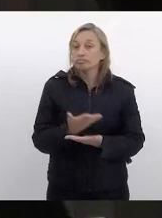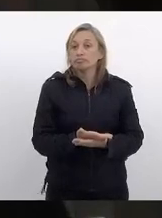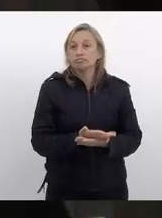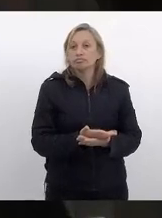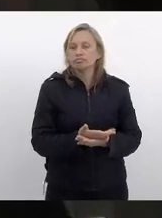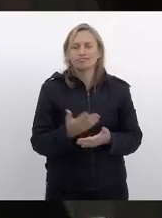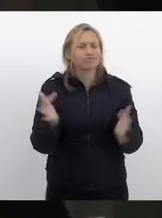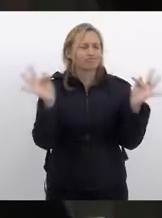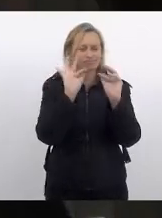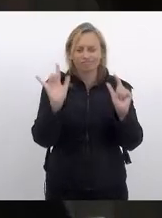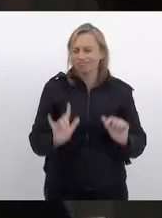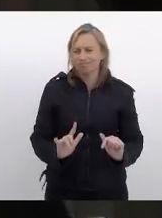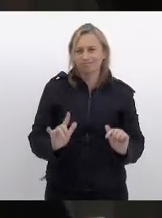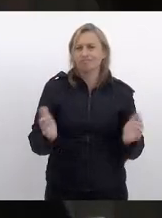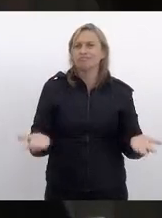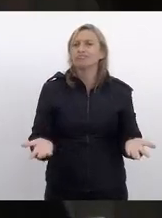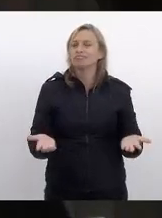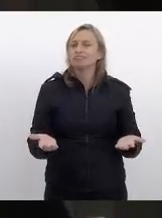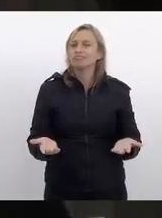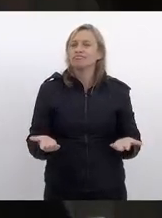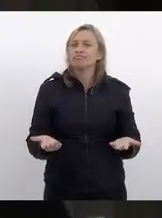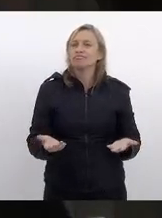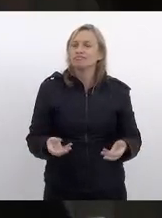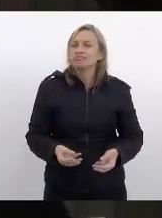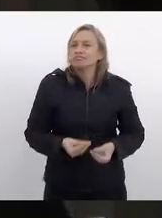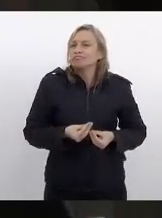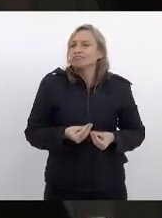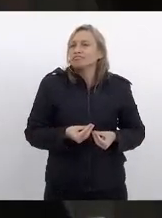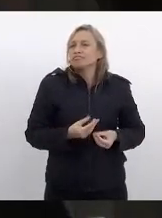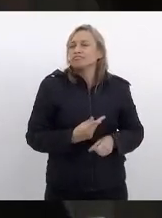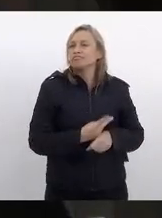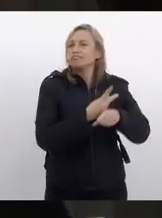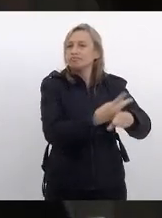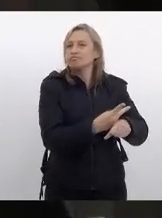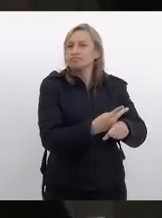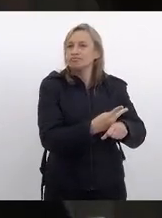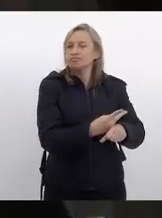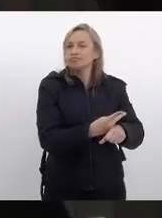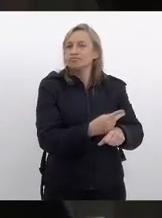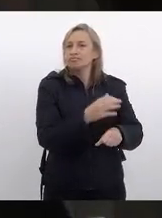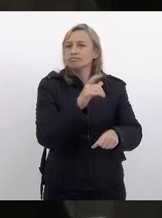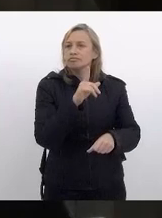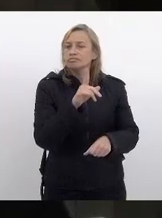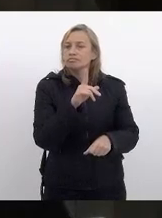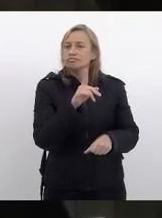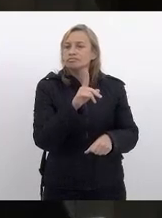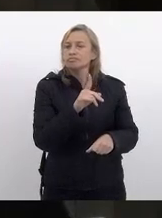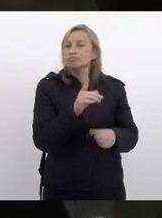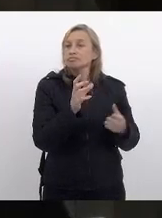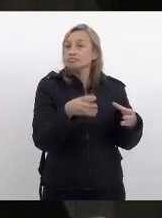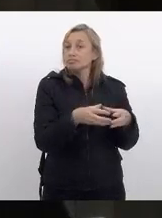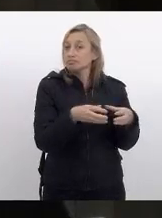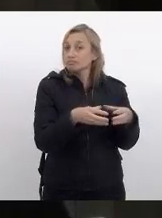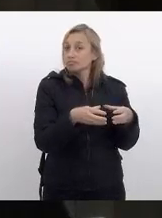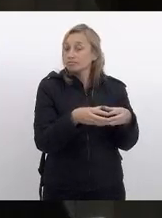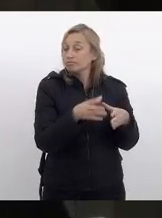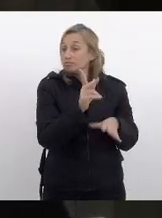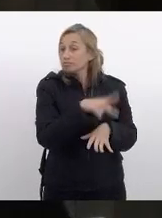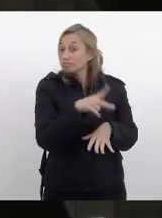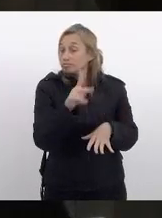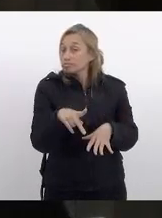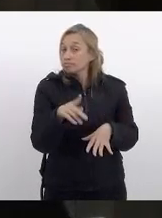muita felicidade é para conceder a medalha de plantou Siga a essa equipe os